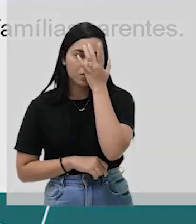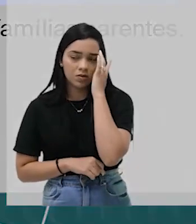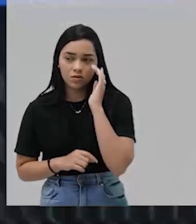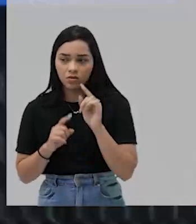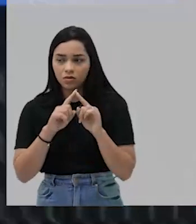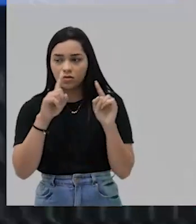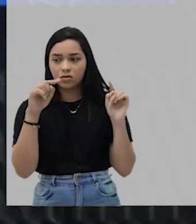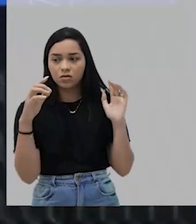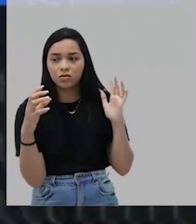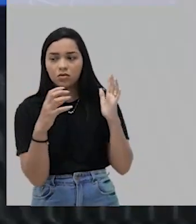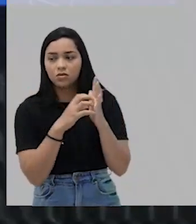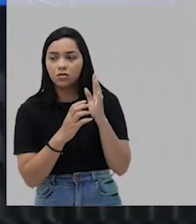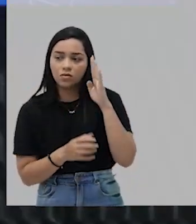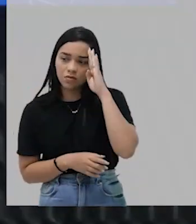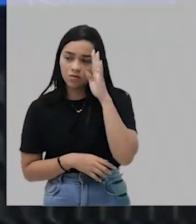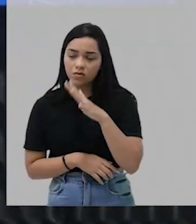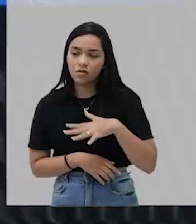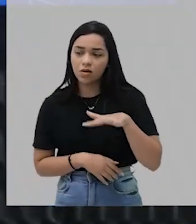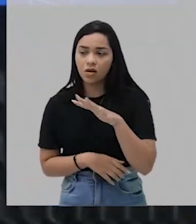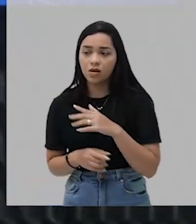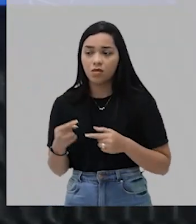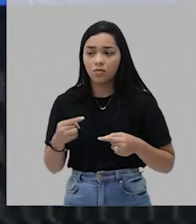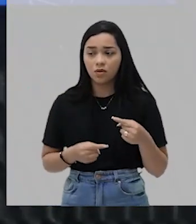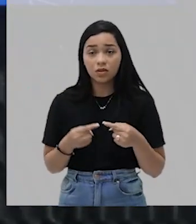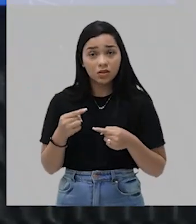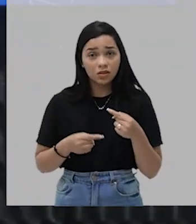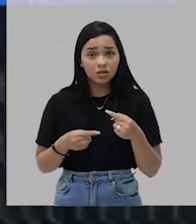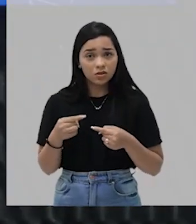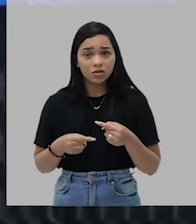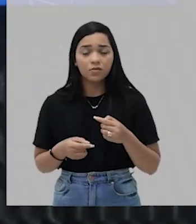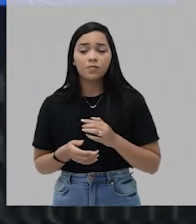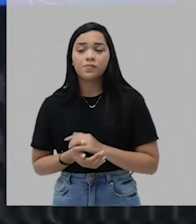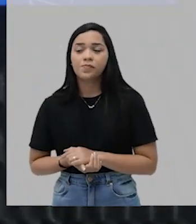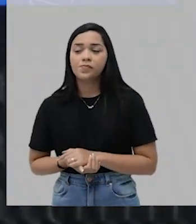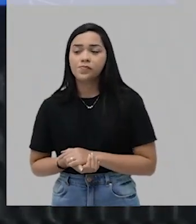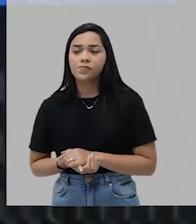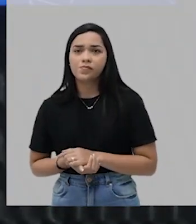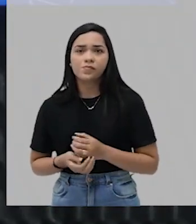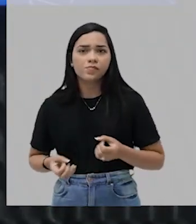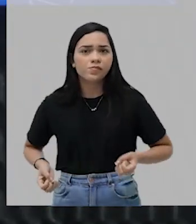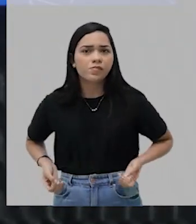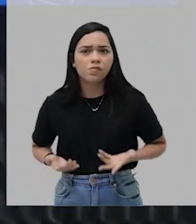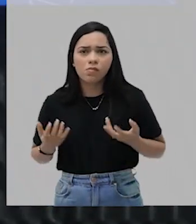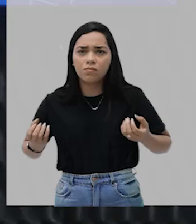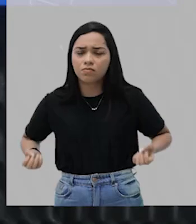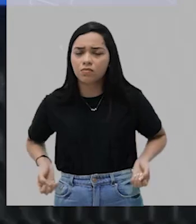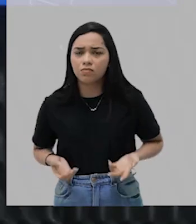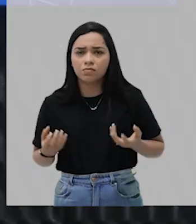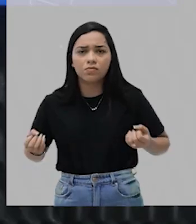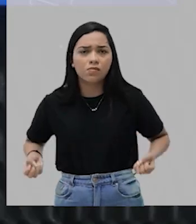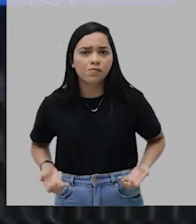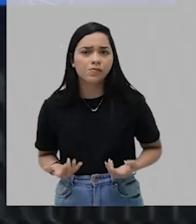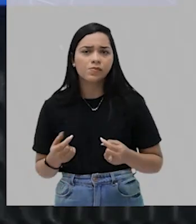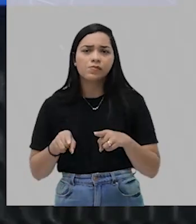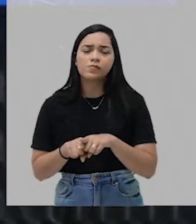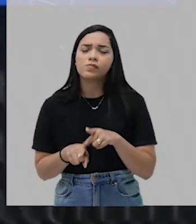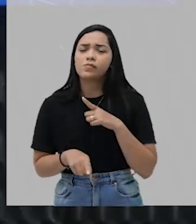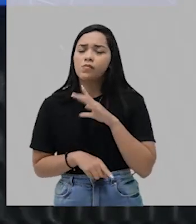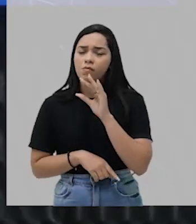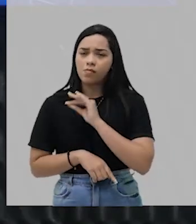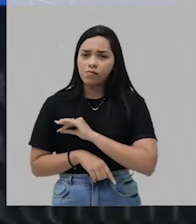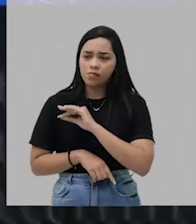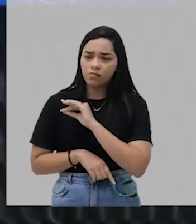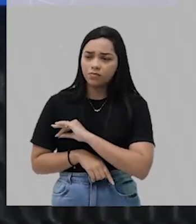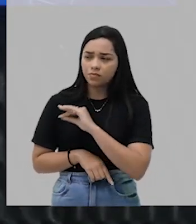públicos, principalmente na área política. Os gastos que se tem, certo, com